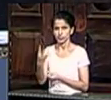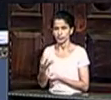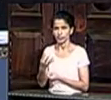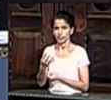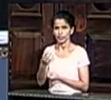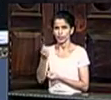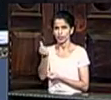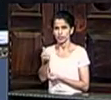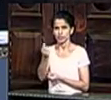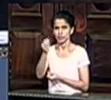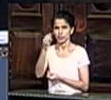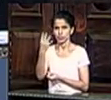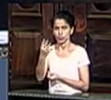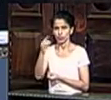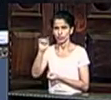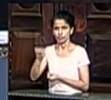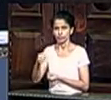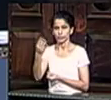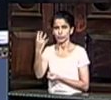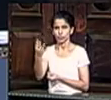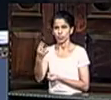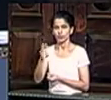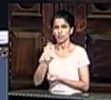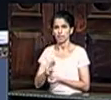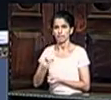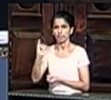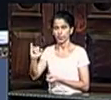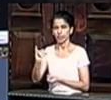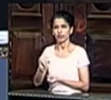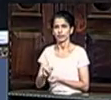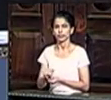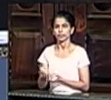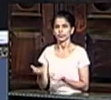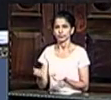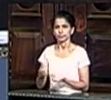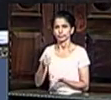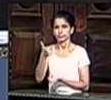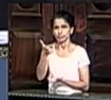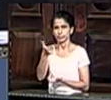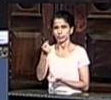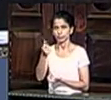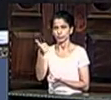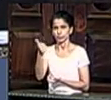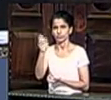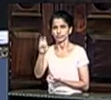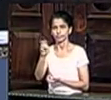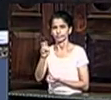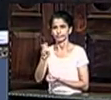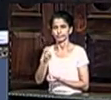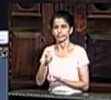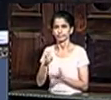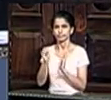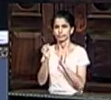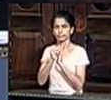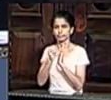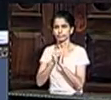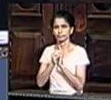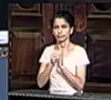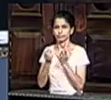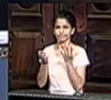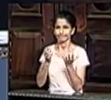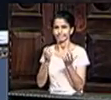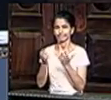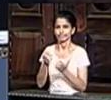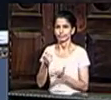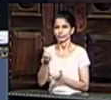64.4 bilhões de receita 2015 e uns dados ainda confusos